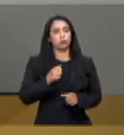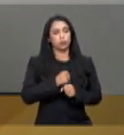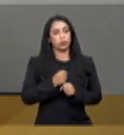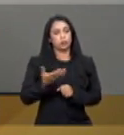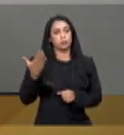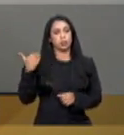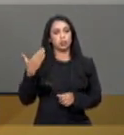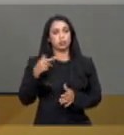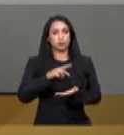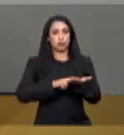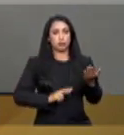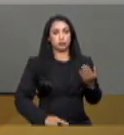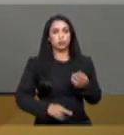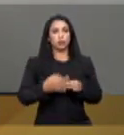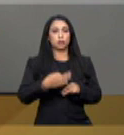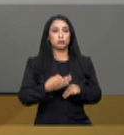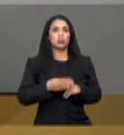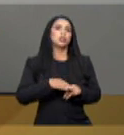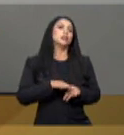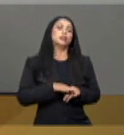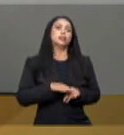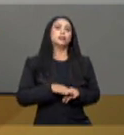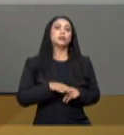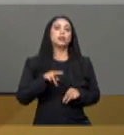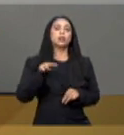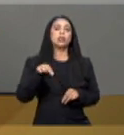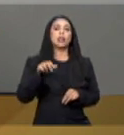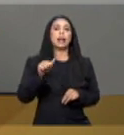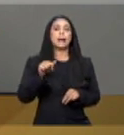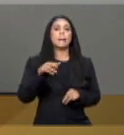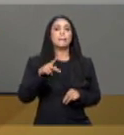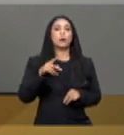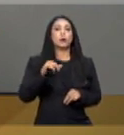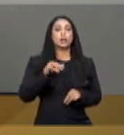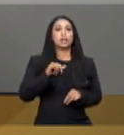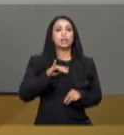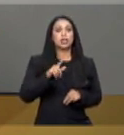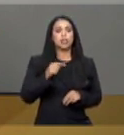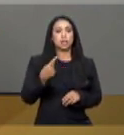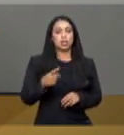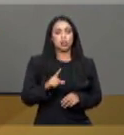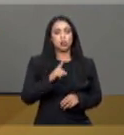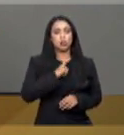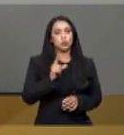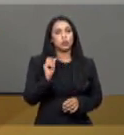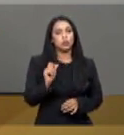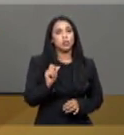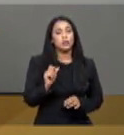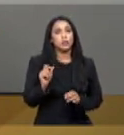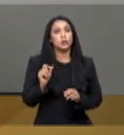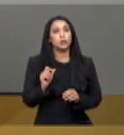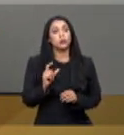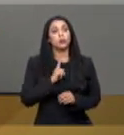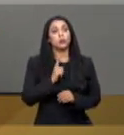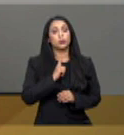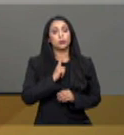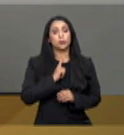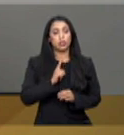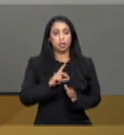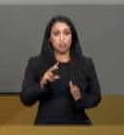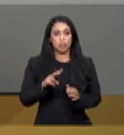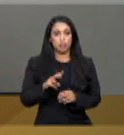1.144.469, de relatoria do ministro Napoleão Nunes e com embargo redigido pelo ministro Mauro Campbell, sob a sistemática dos